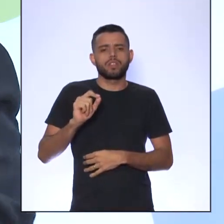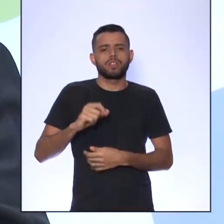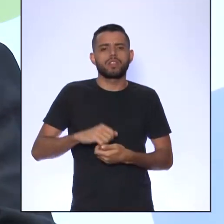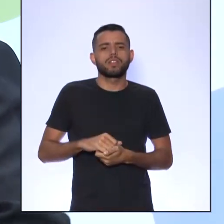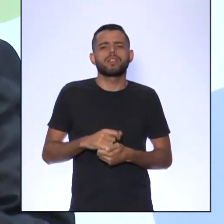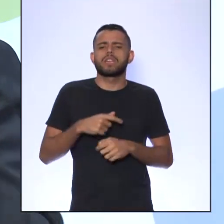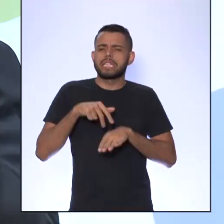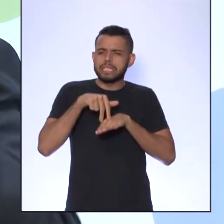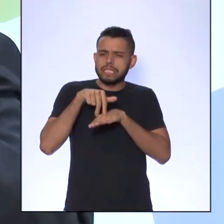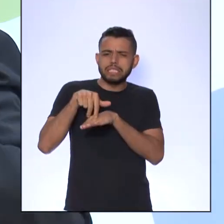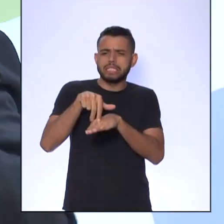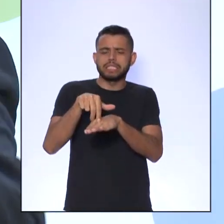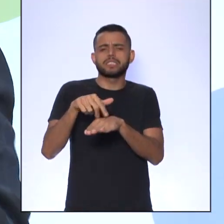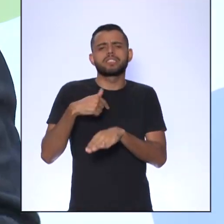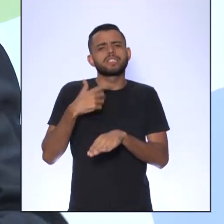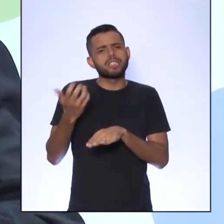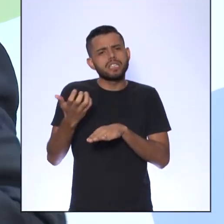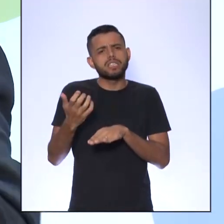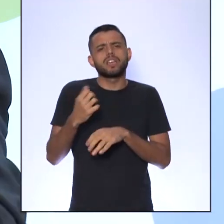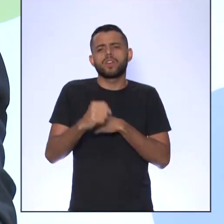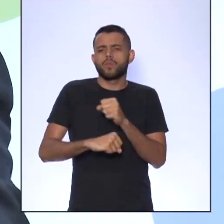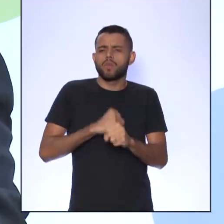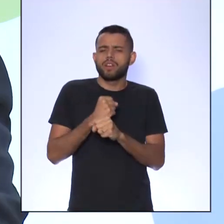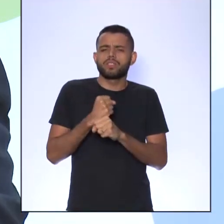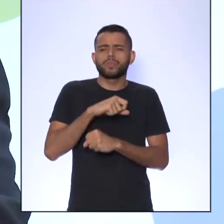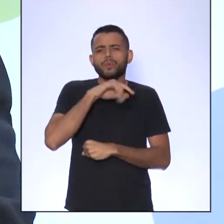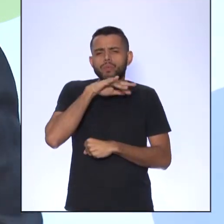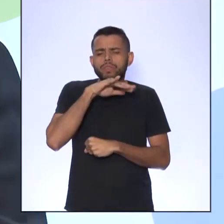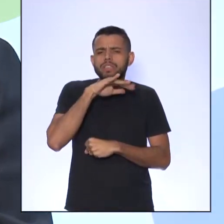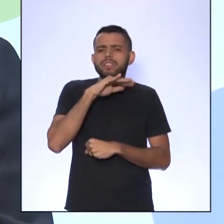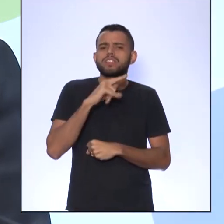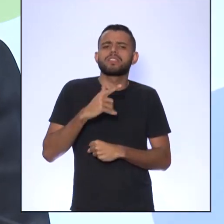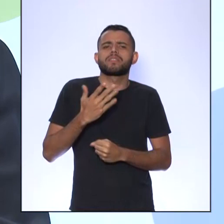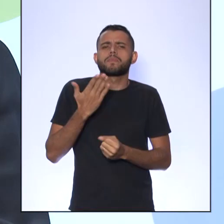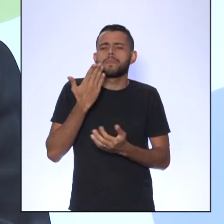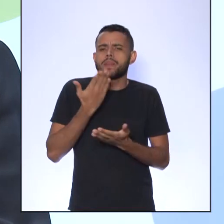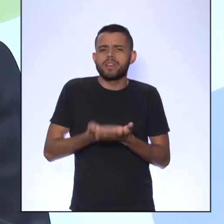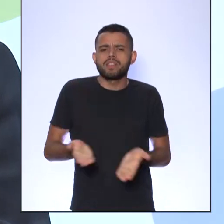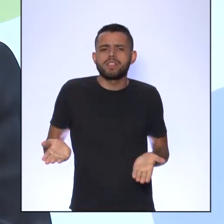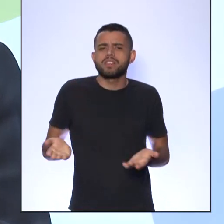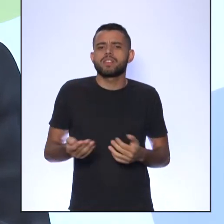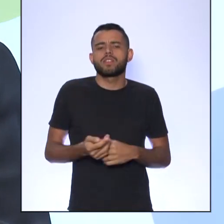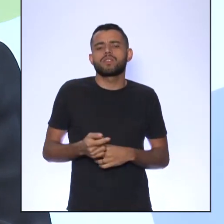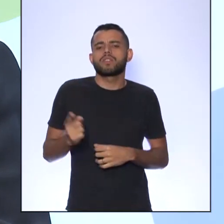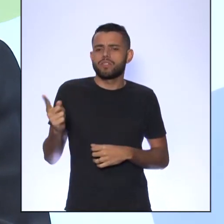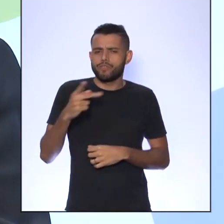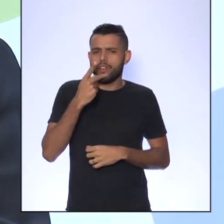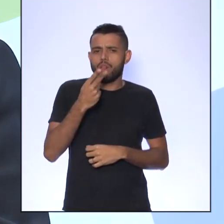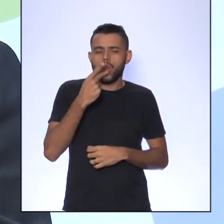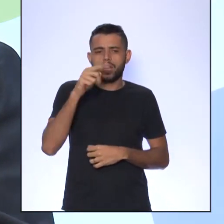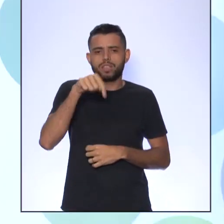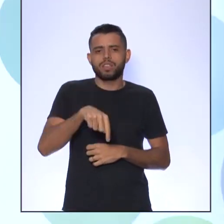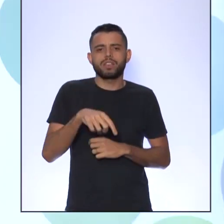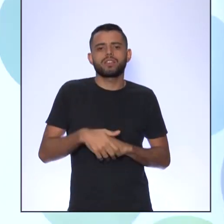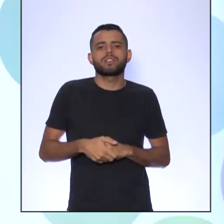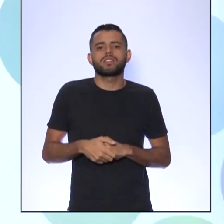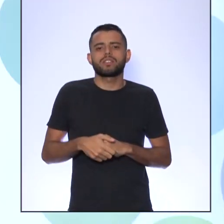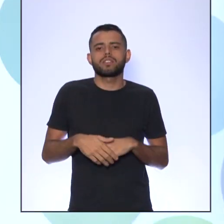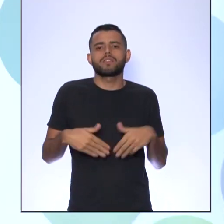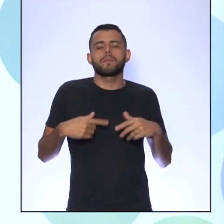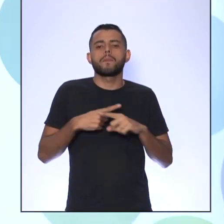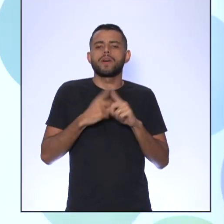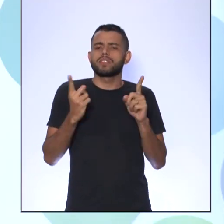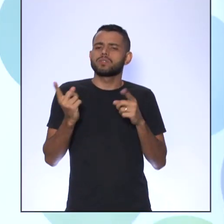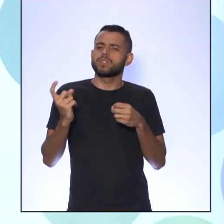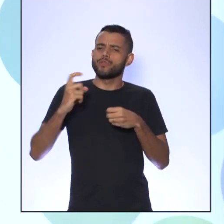queria andar de skate. Ele teve um ano muito ruim lá, perdeu um ano, inclusive, na época, ele deu esse testemunho aqui. Mas que quando ele voltou, ele